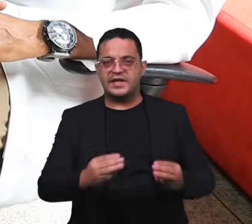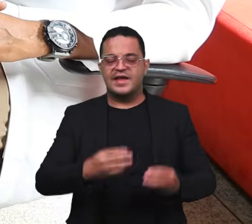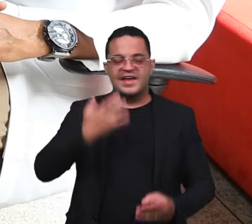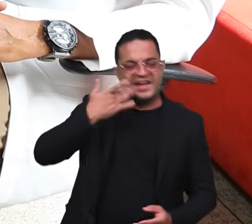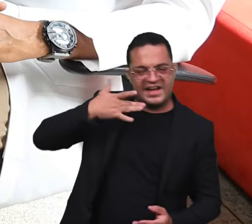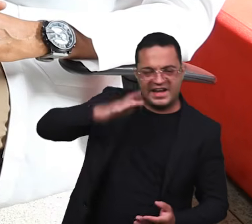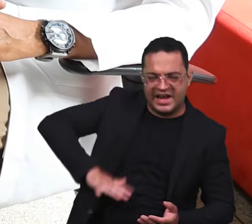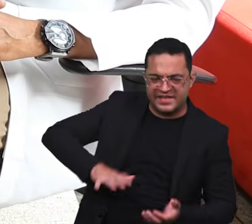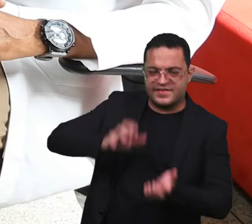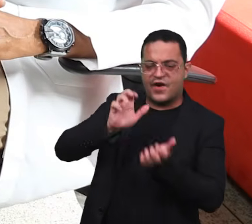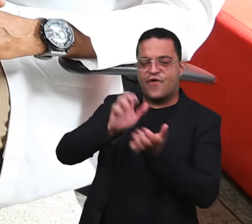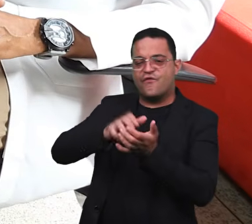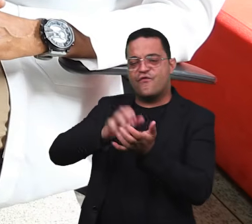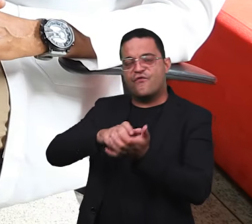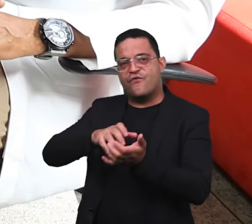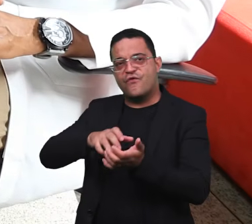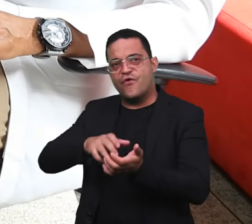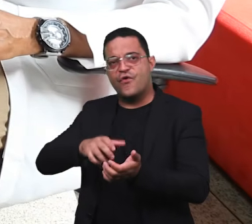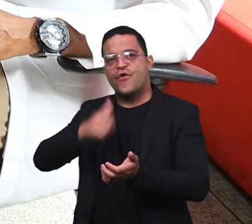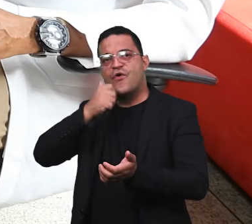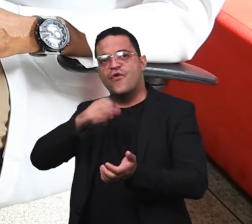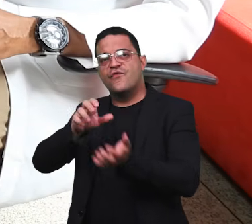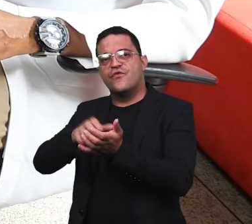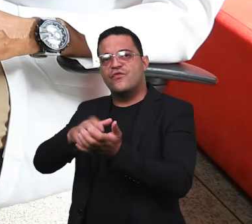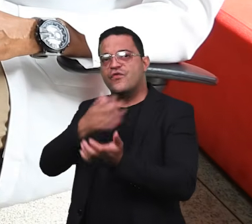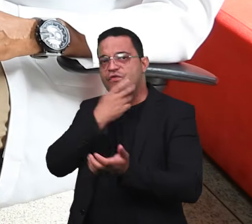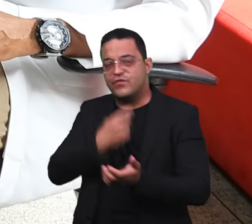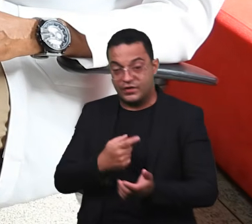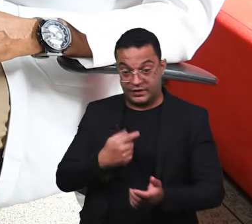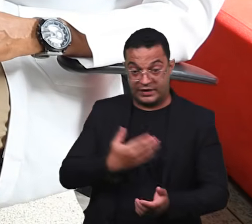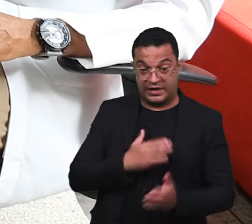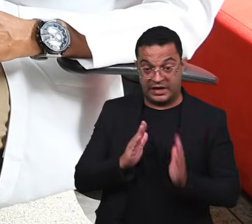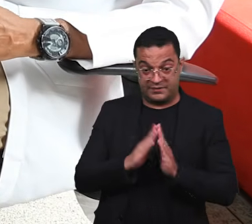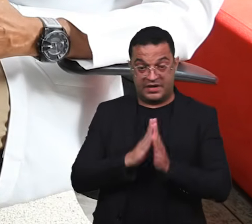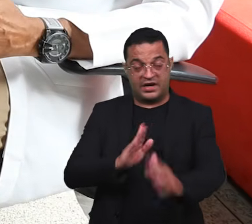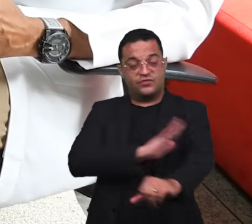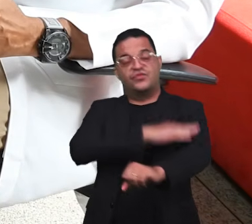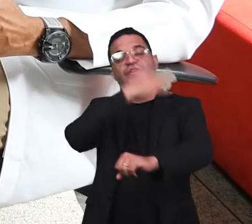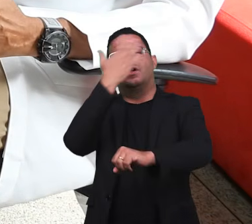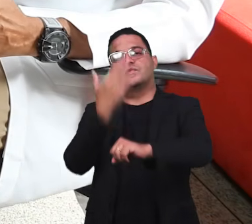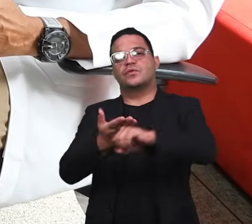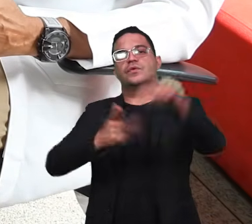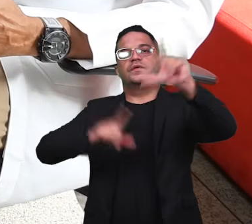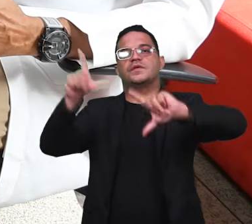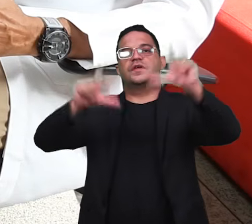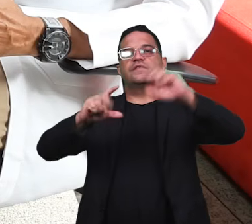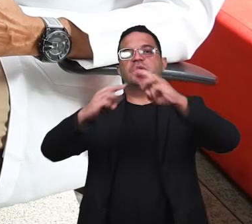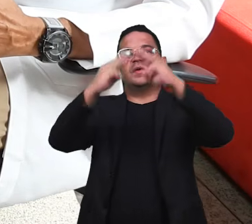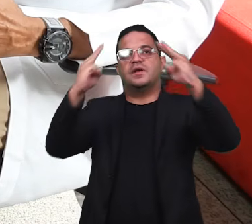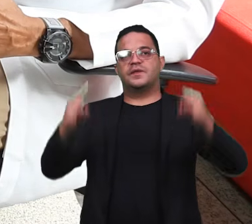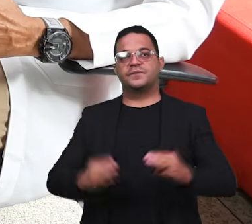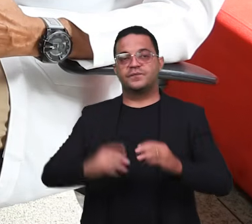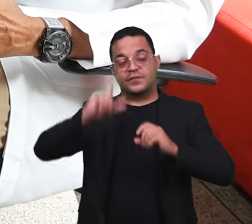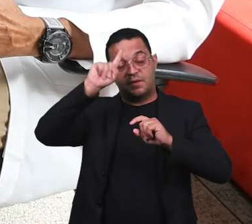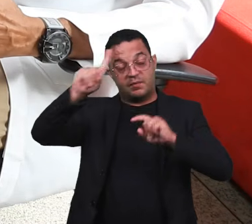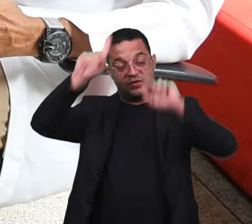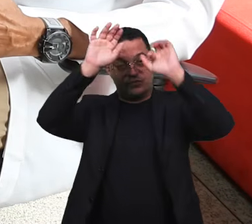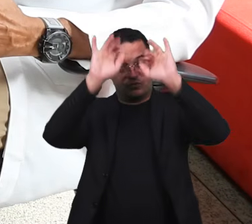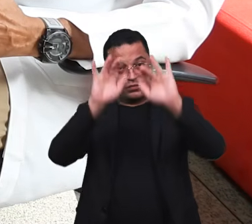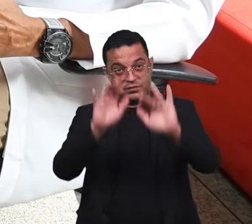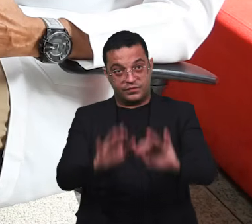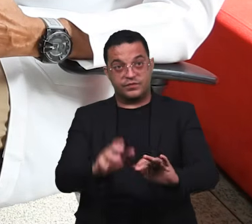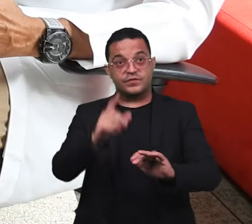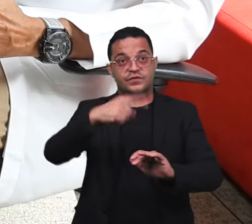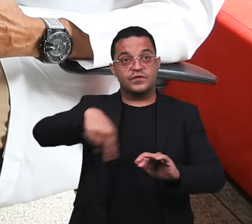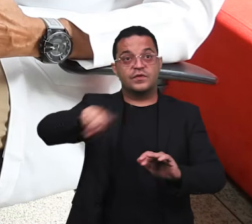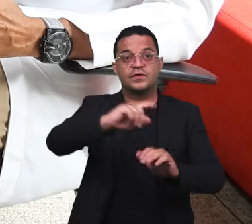Manaim, coloca para a criança, para a avó, para o avô, viu? Na minha casa passa TV Manaim 24 horas e é isso mesmo, TV Manaim